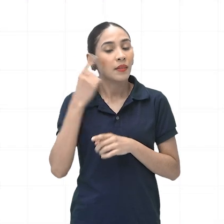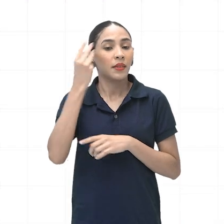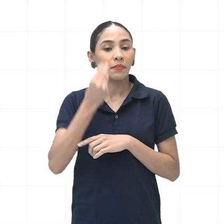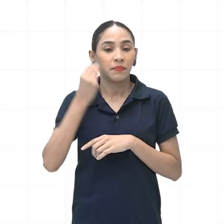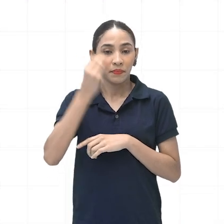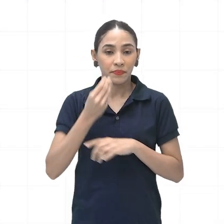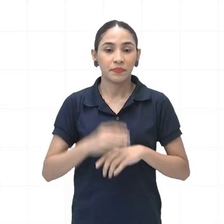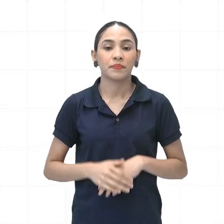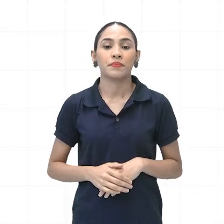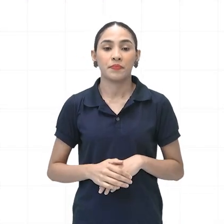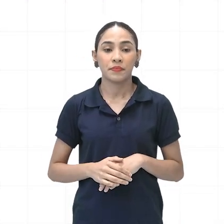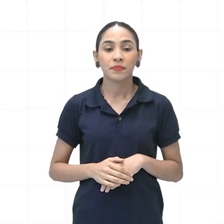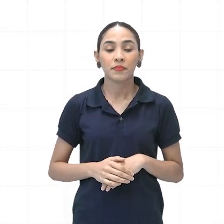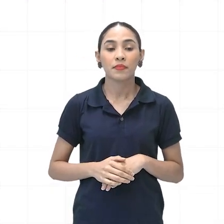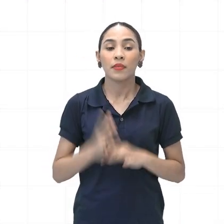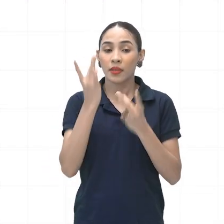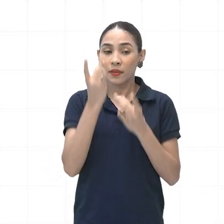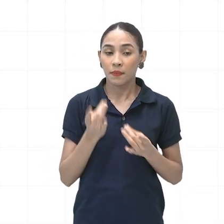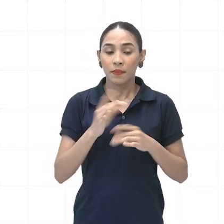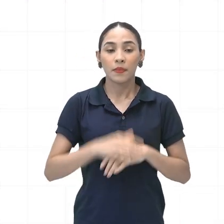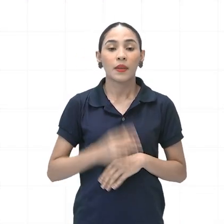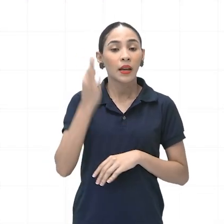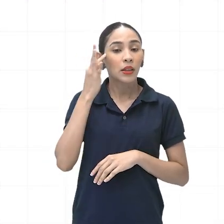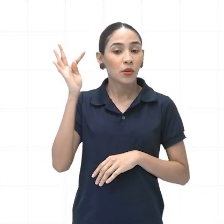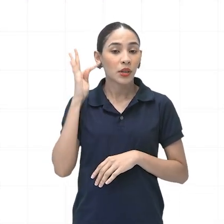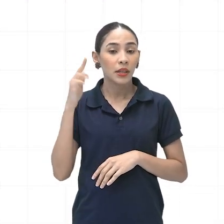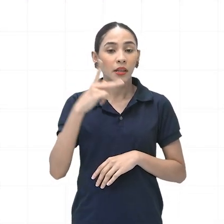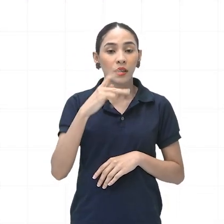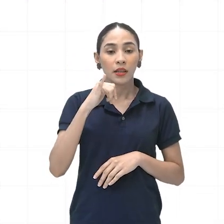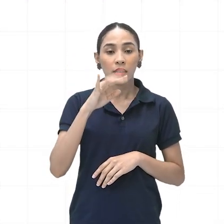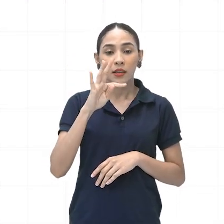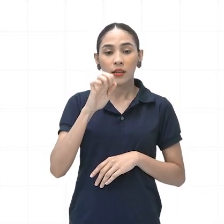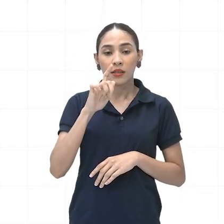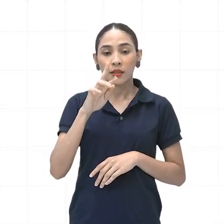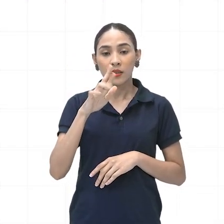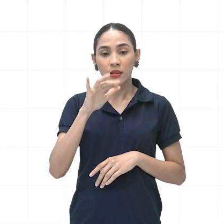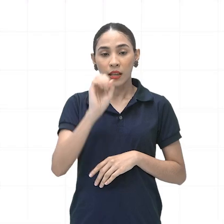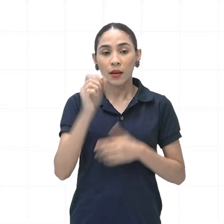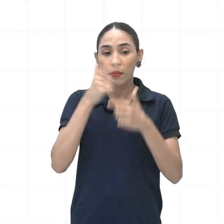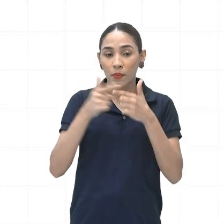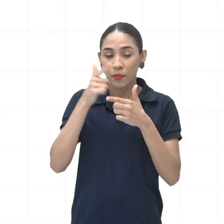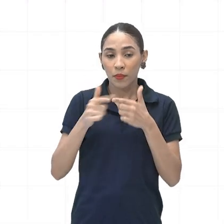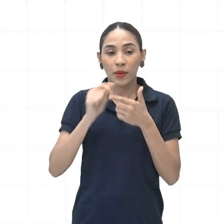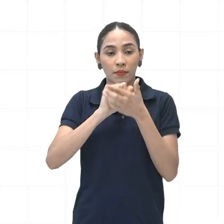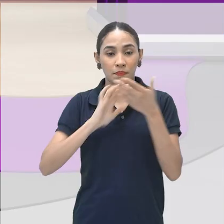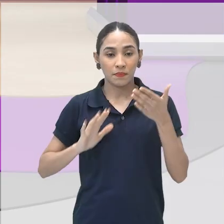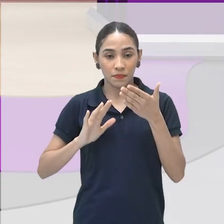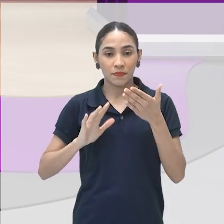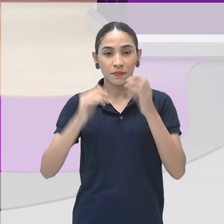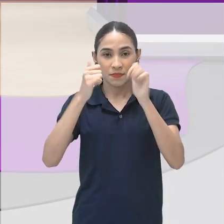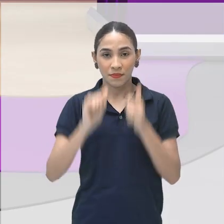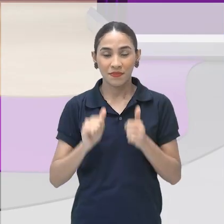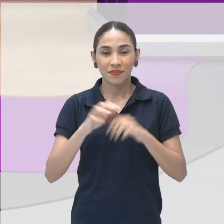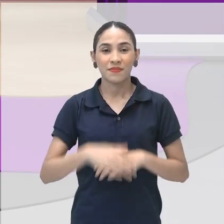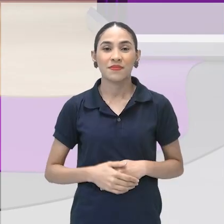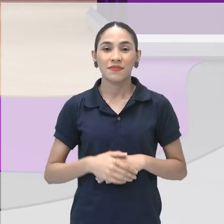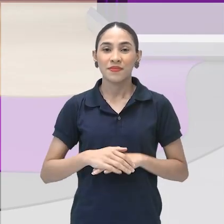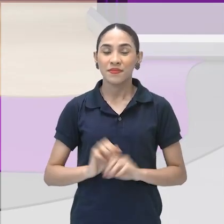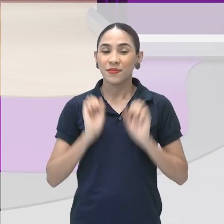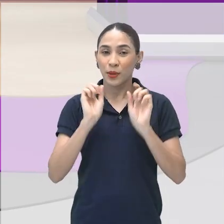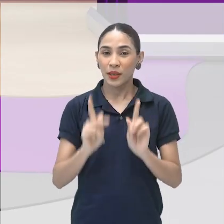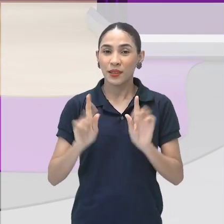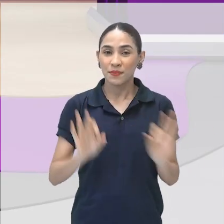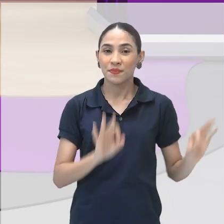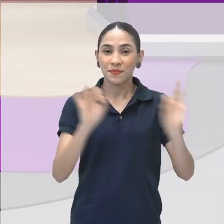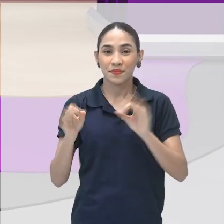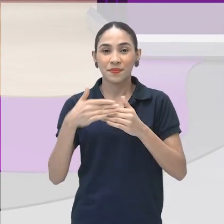verificações experimentais. Detalhamento, teorema de Pitágoras, resolução de problemas. Muito bem, então